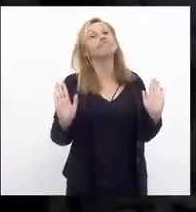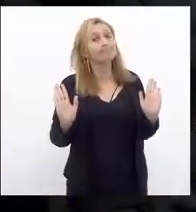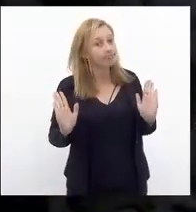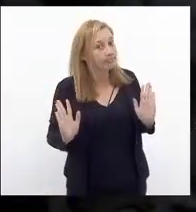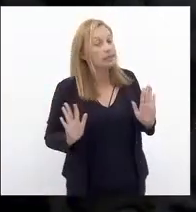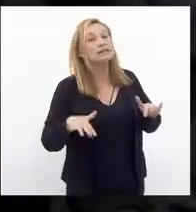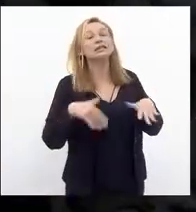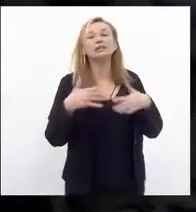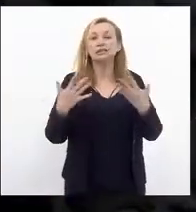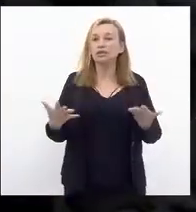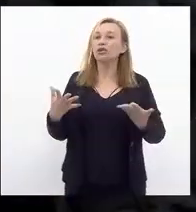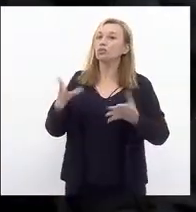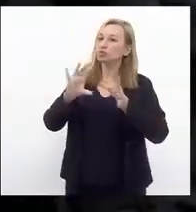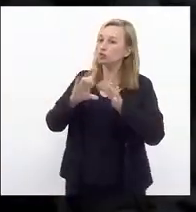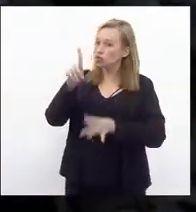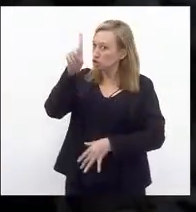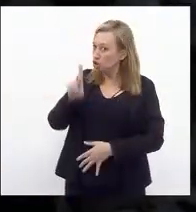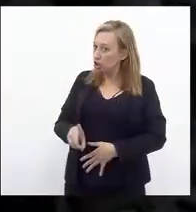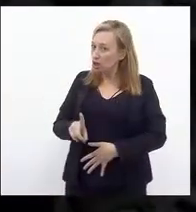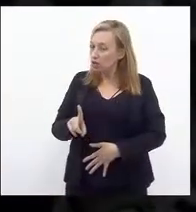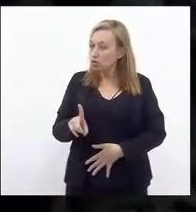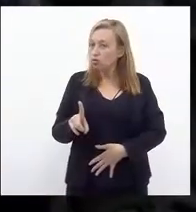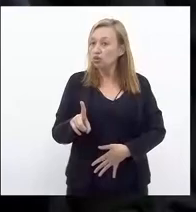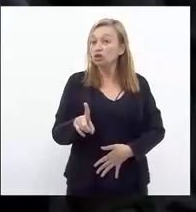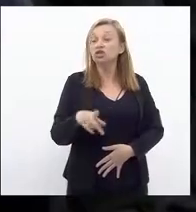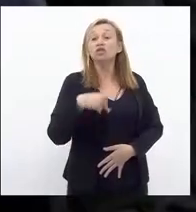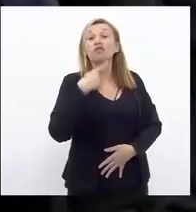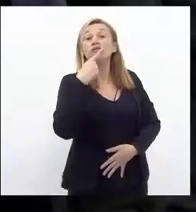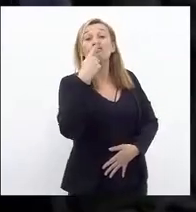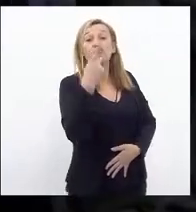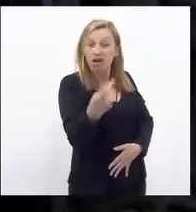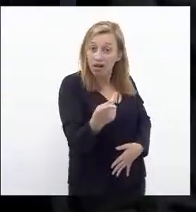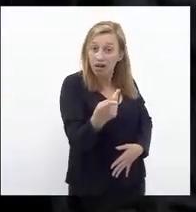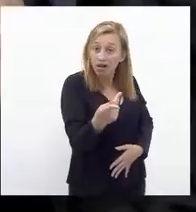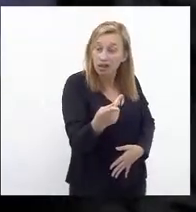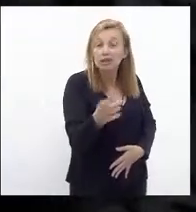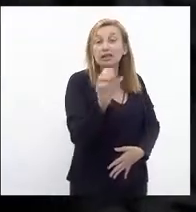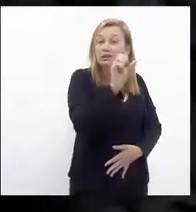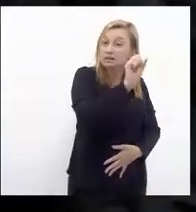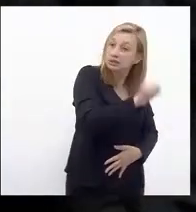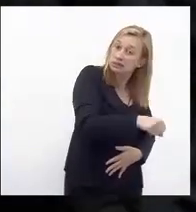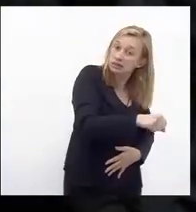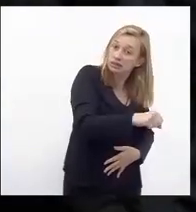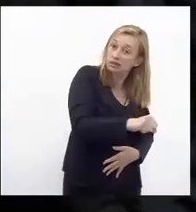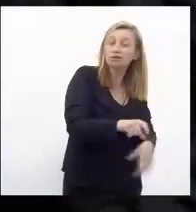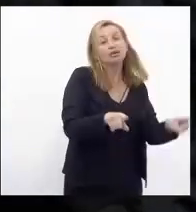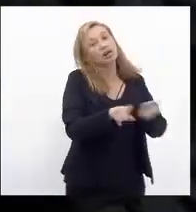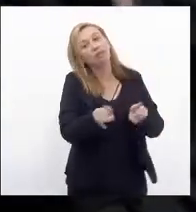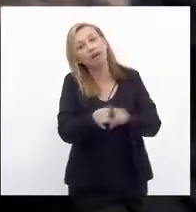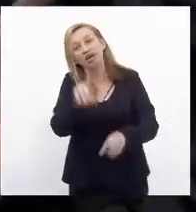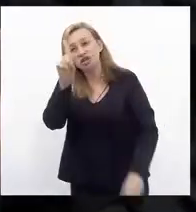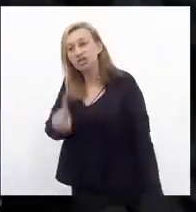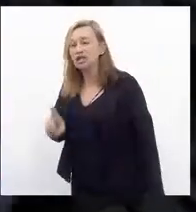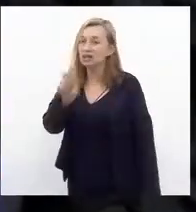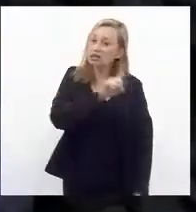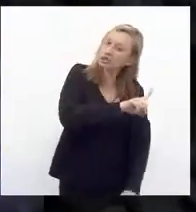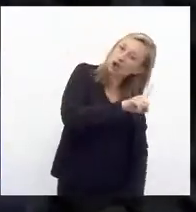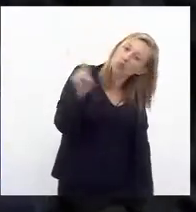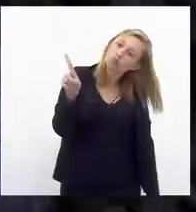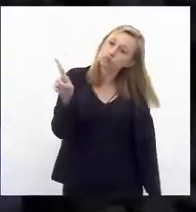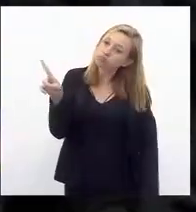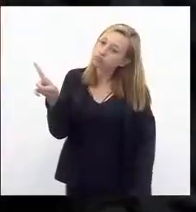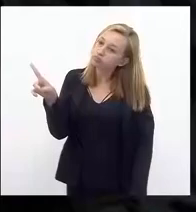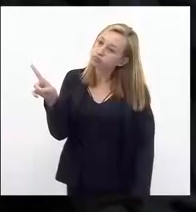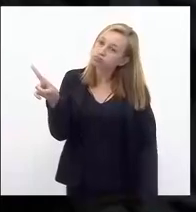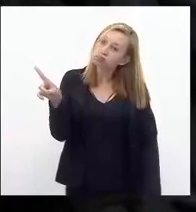então nós temos o direito de dizer sim assim como também nós temos o direito de dizer não